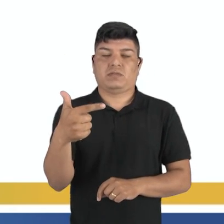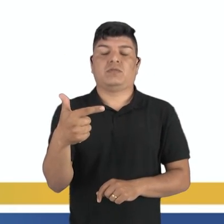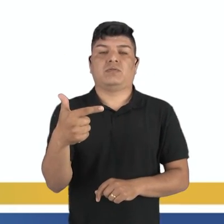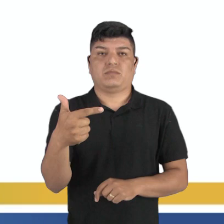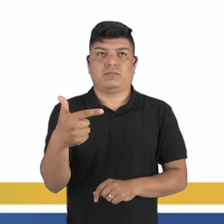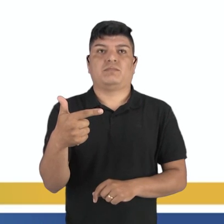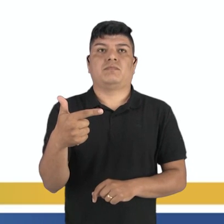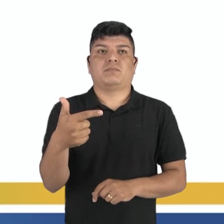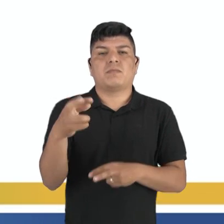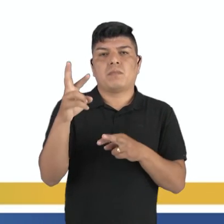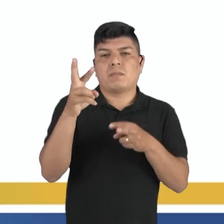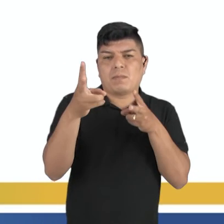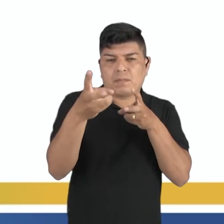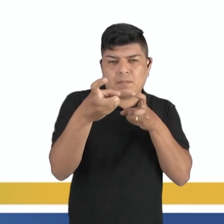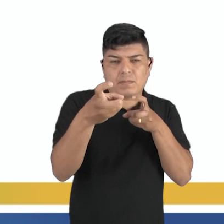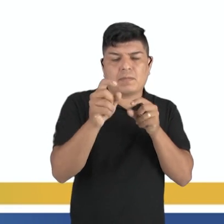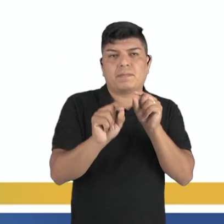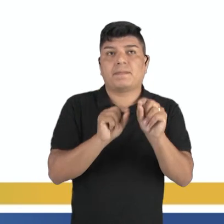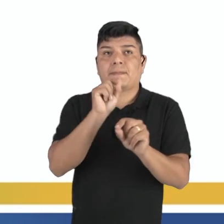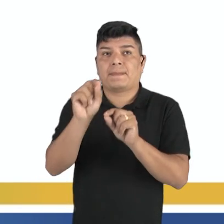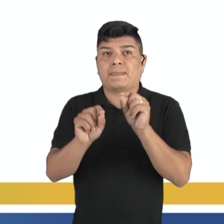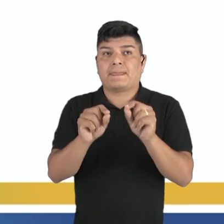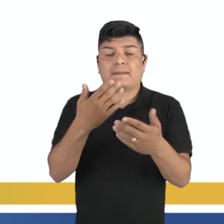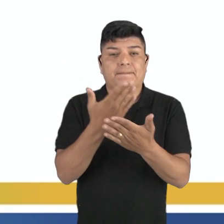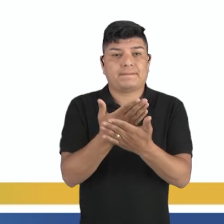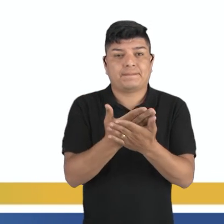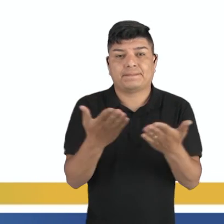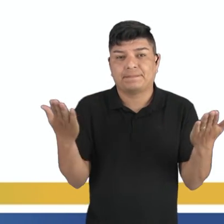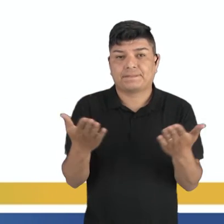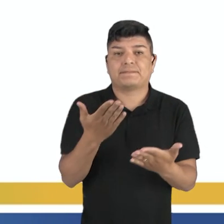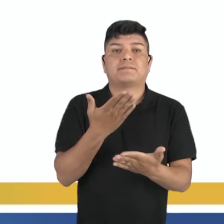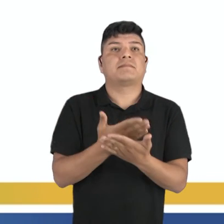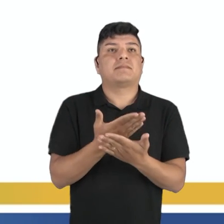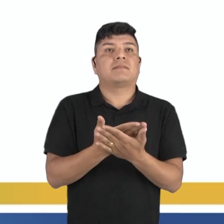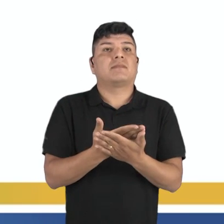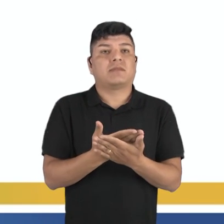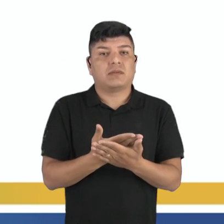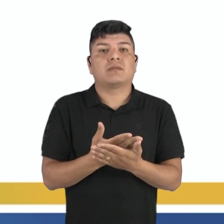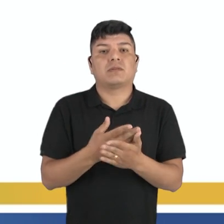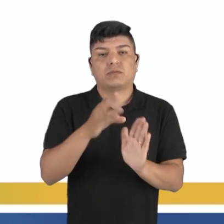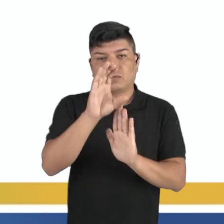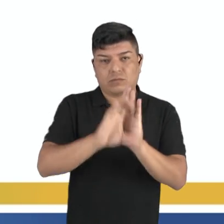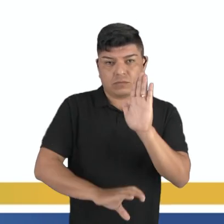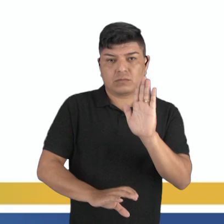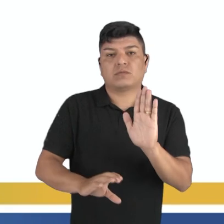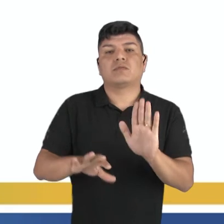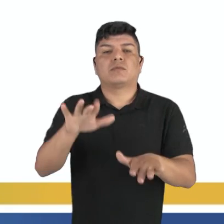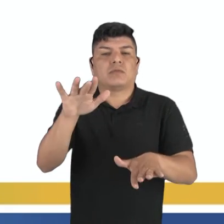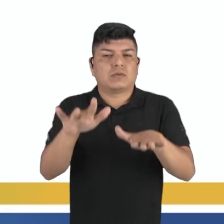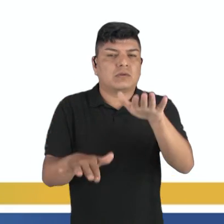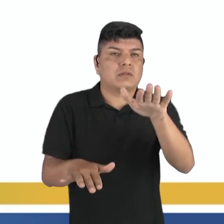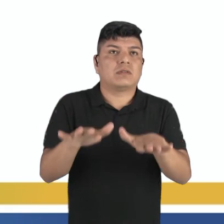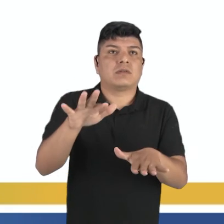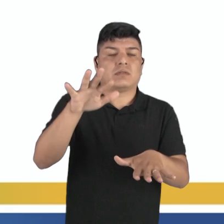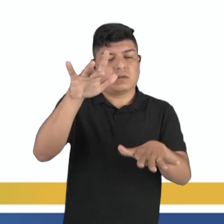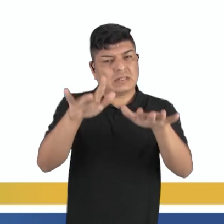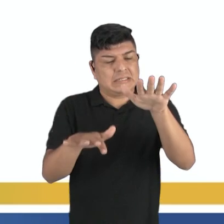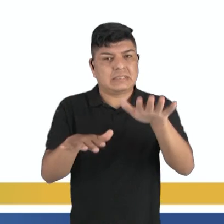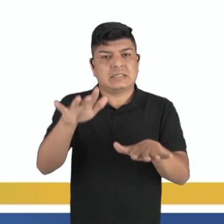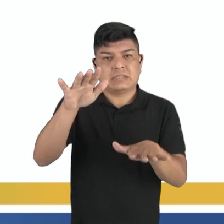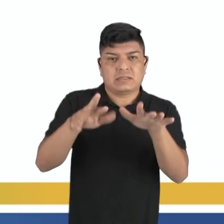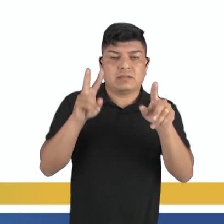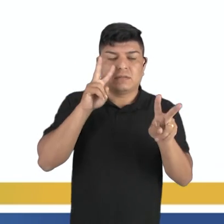26,72, né? Então, percebam aí que na nossa aula de hoje nós estudamos, né, os conceitos de média aritmética e vimos que a